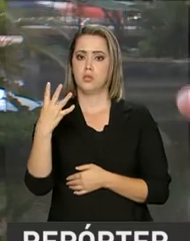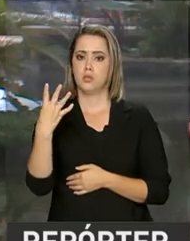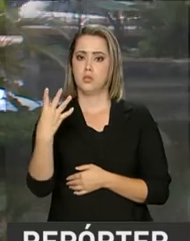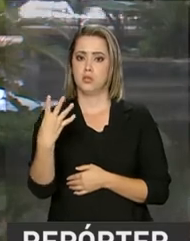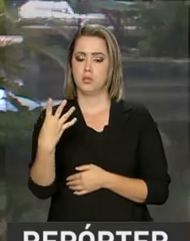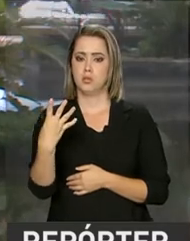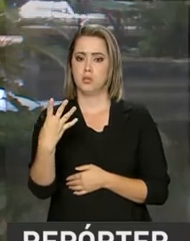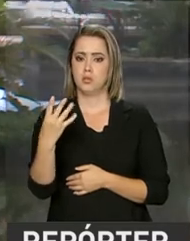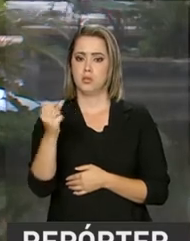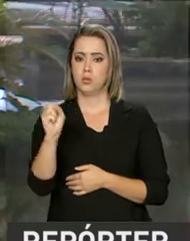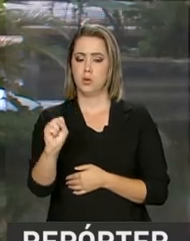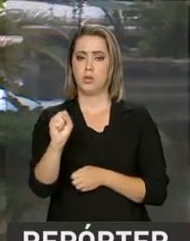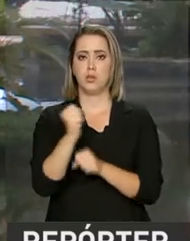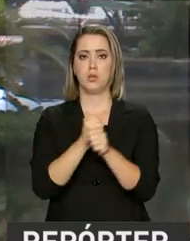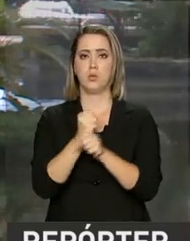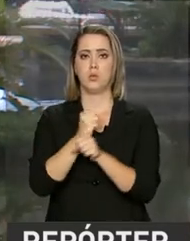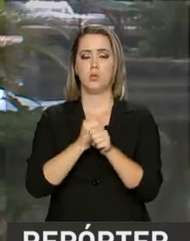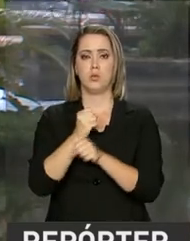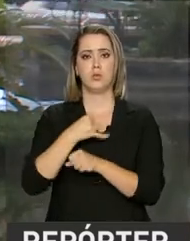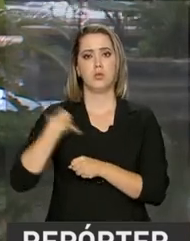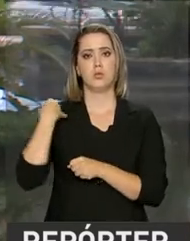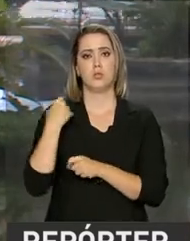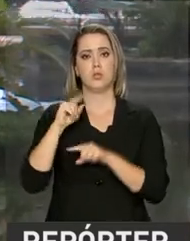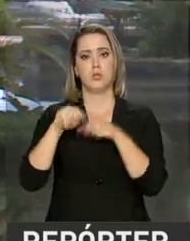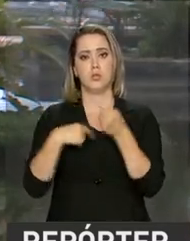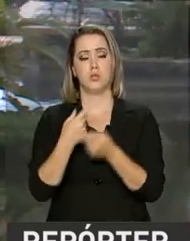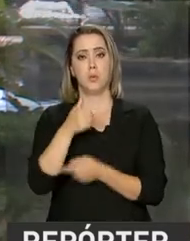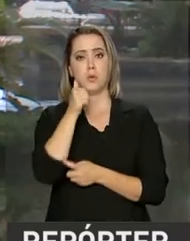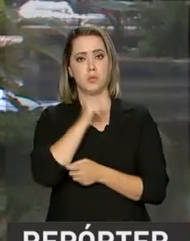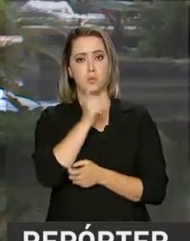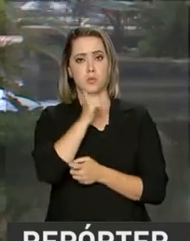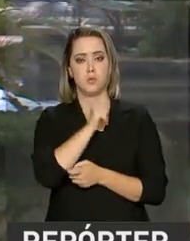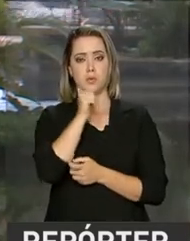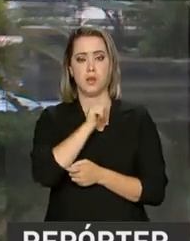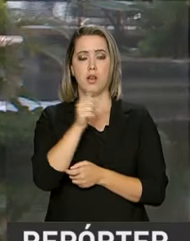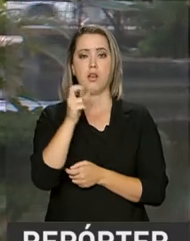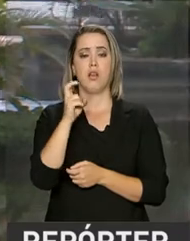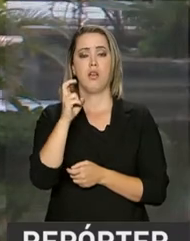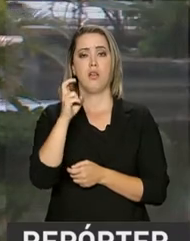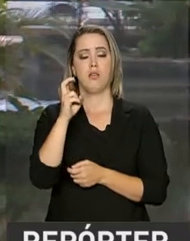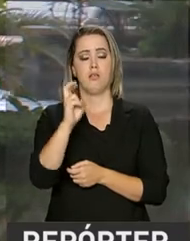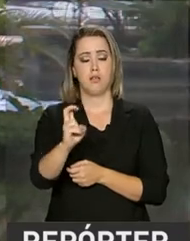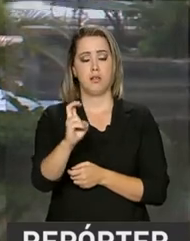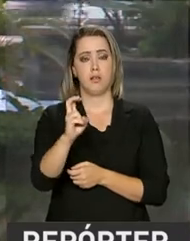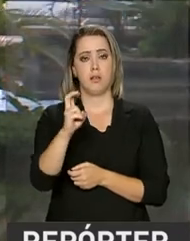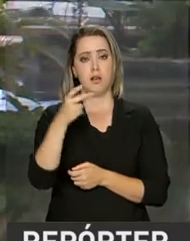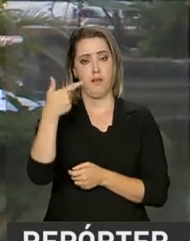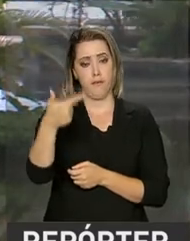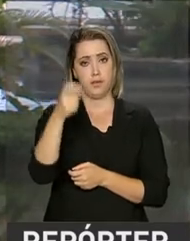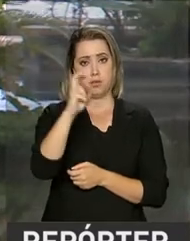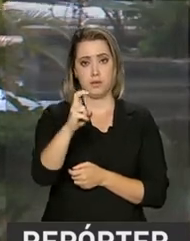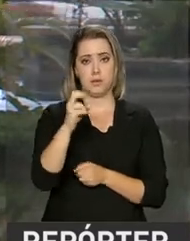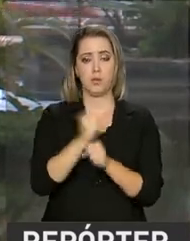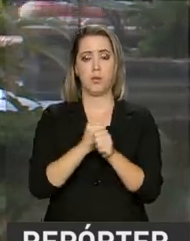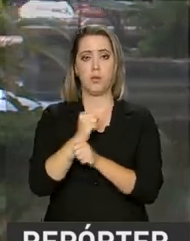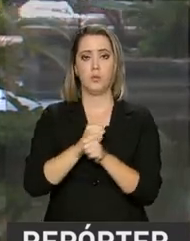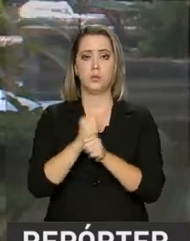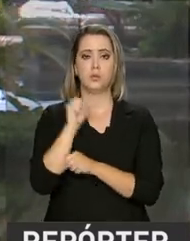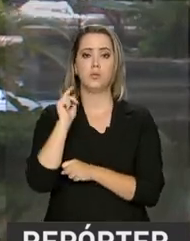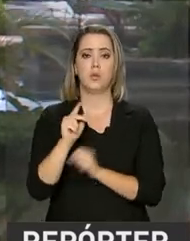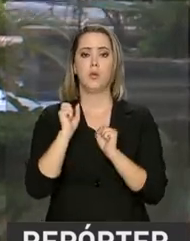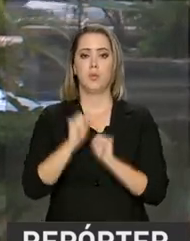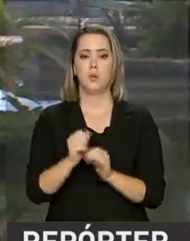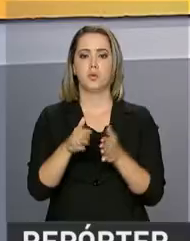se mulher alcançar 25 anos de contribuição será possível portanto a partir daí requerer o benefício da